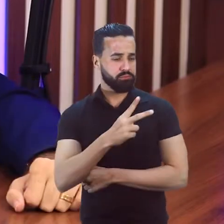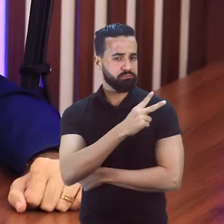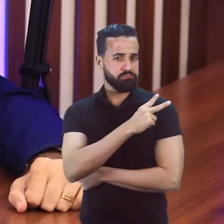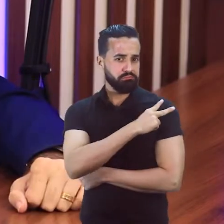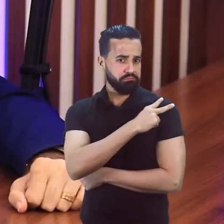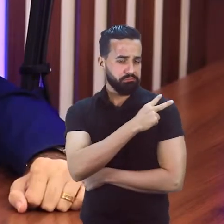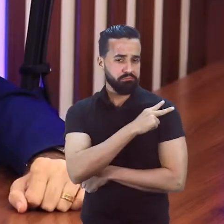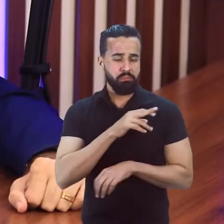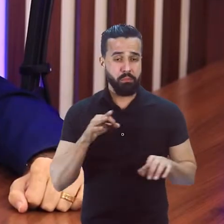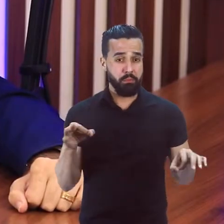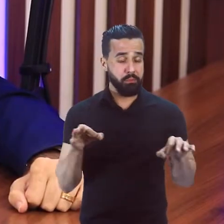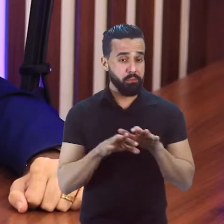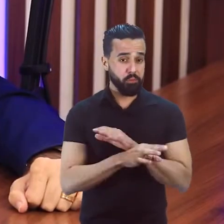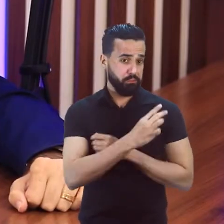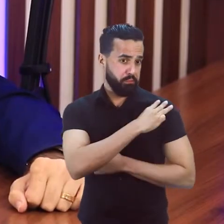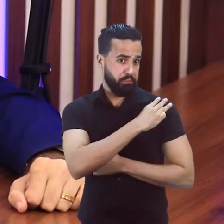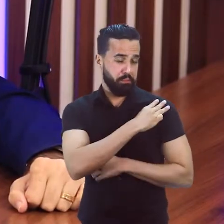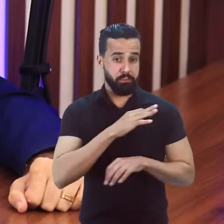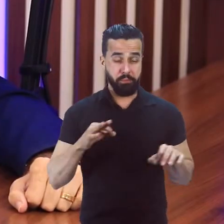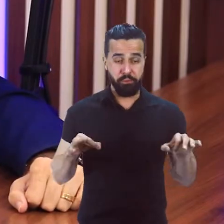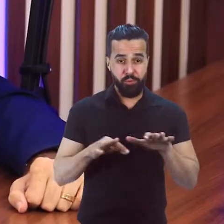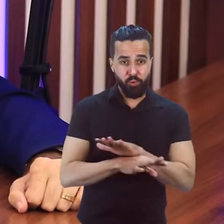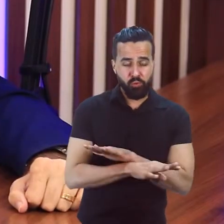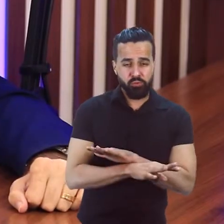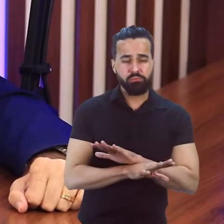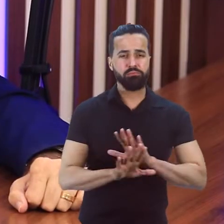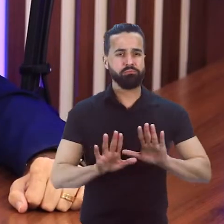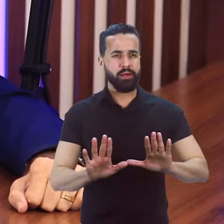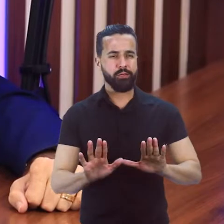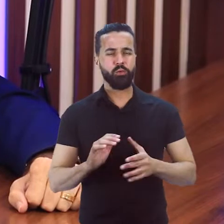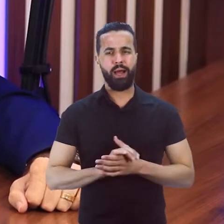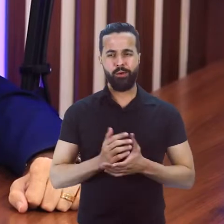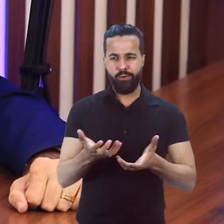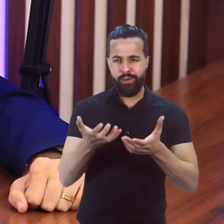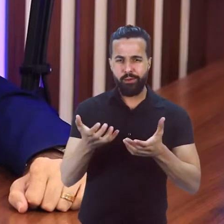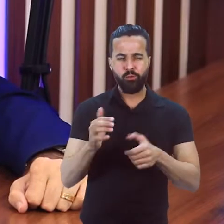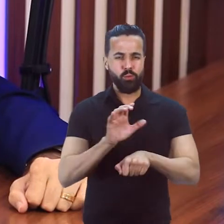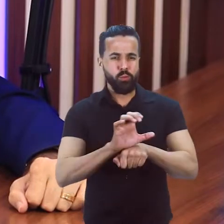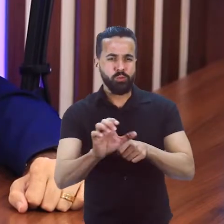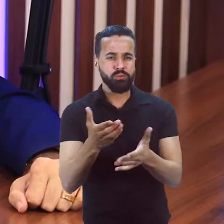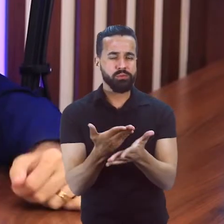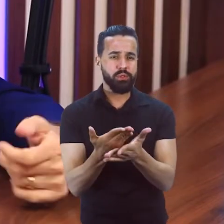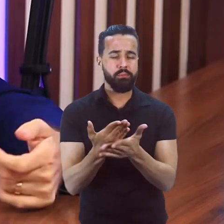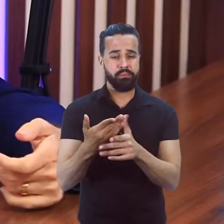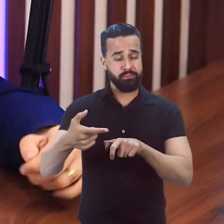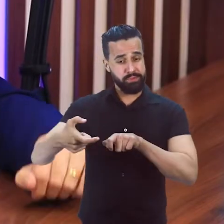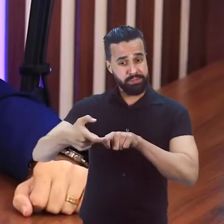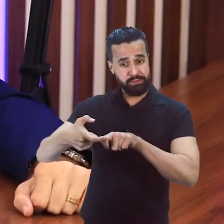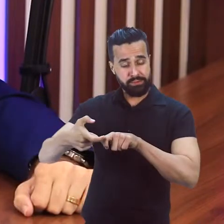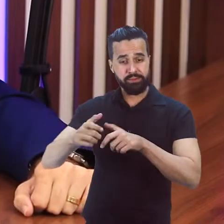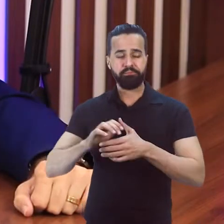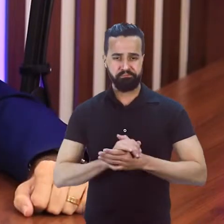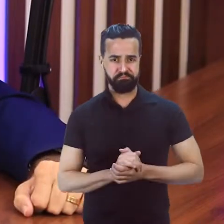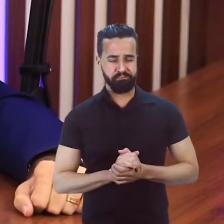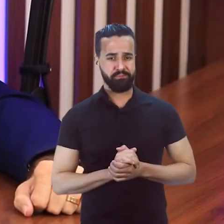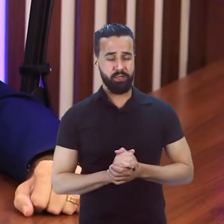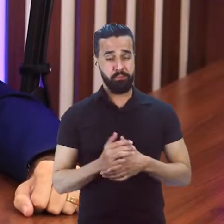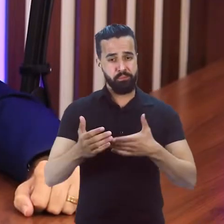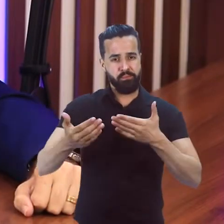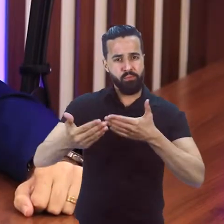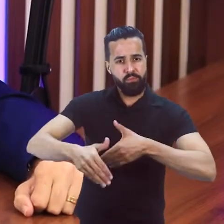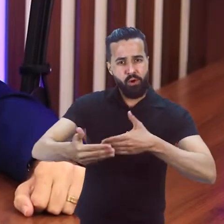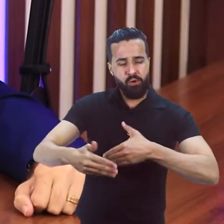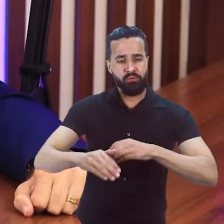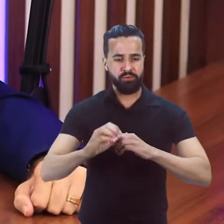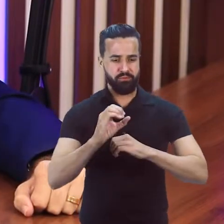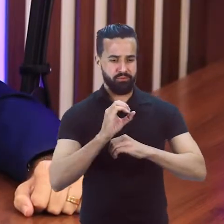mente, eu falei, não, eu vou fazer medicina. Né? E aí prestei vestibular de medicina e prestei aqui na Federal,